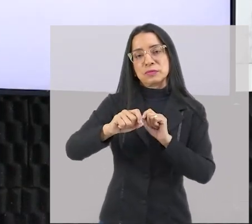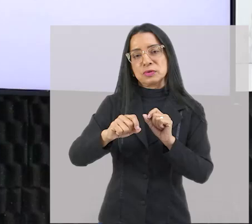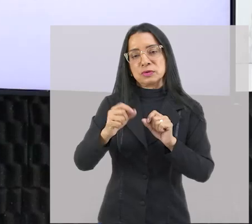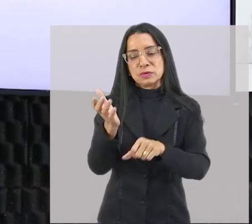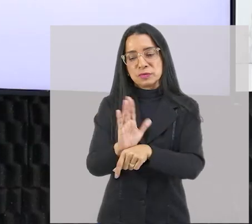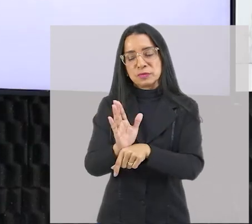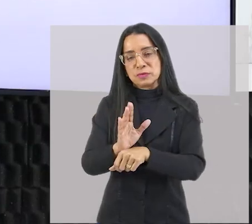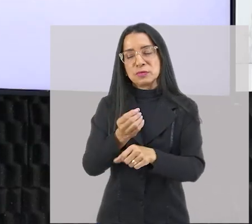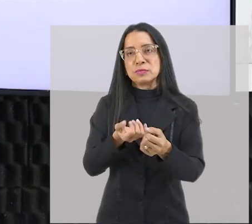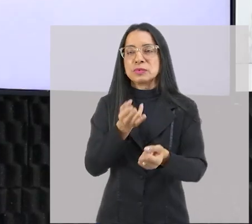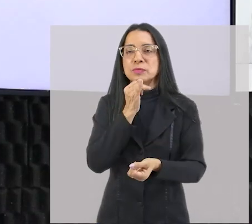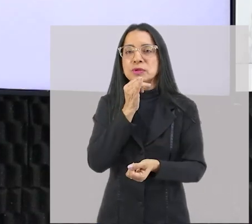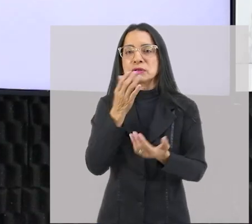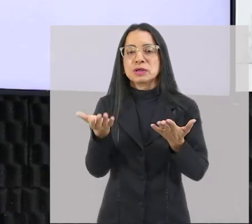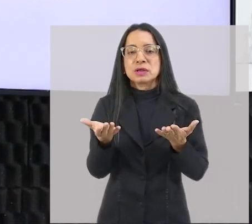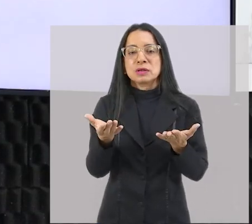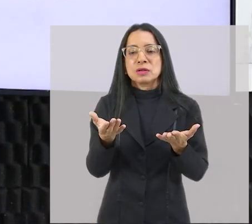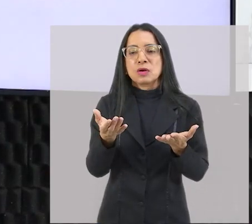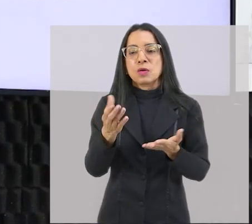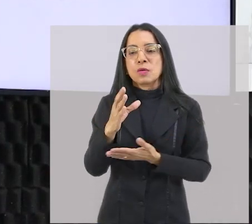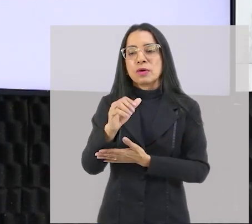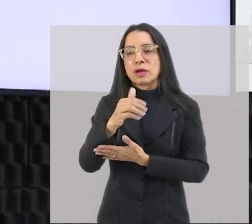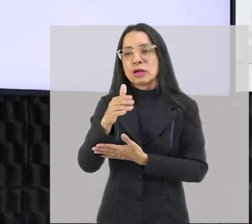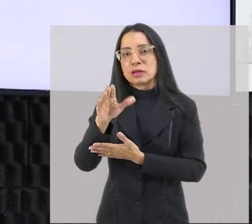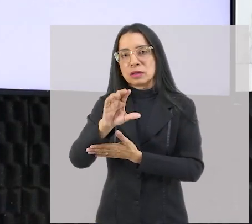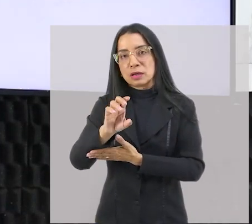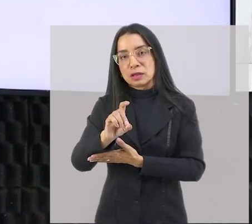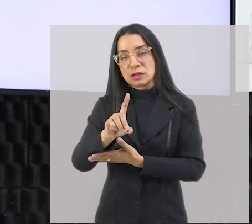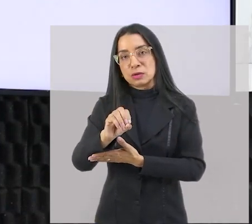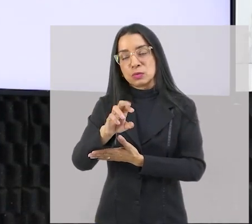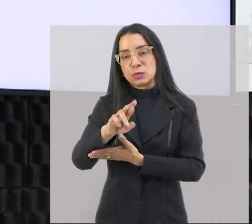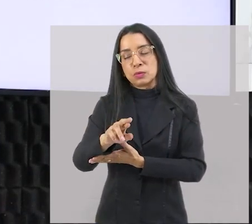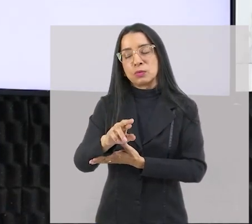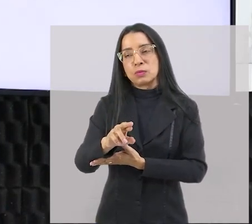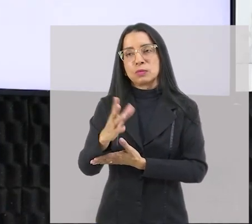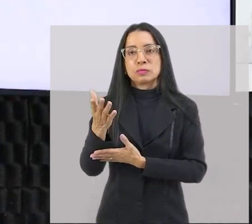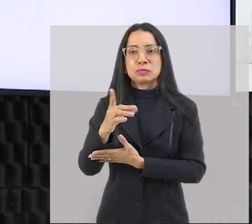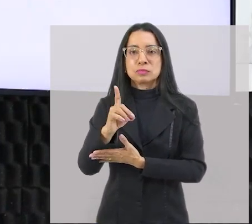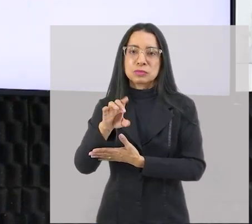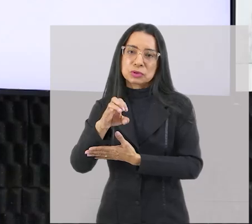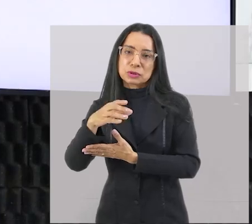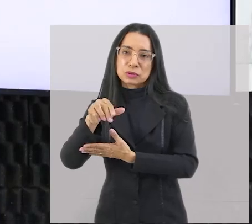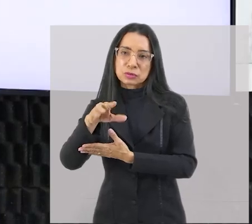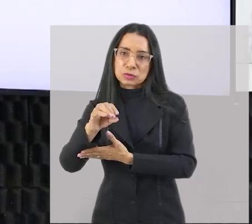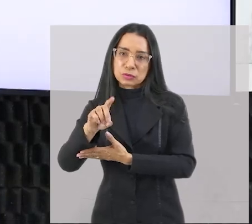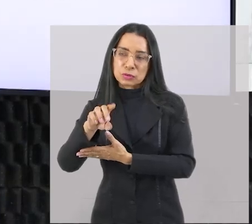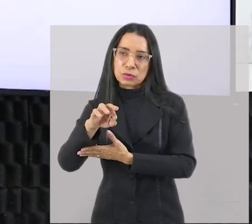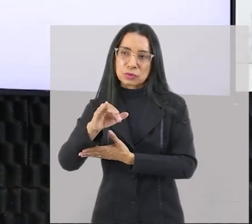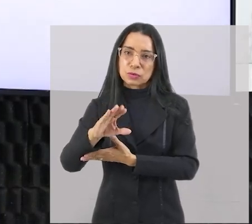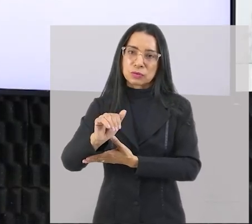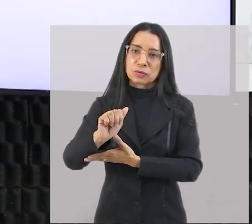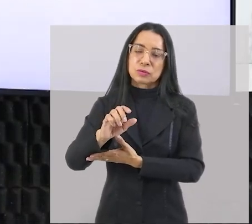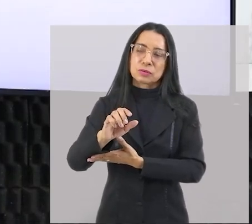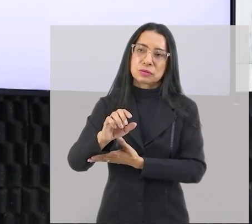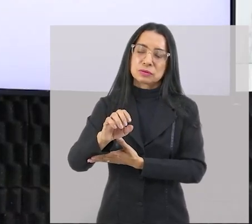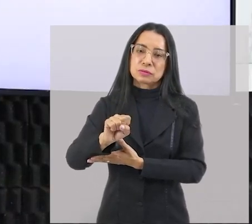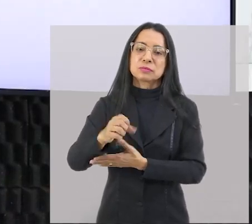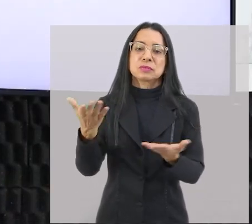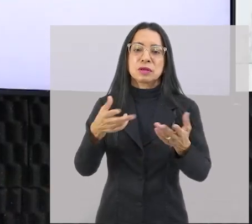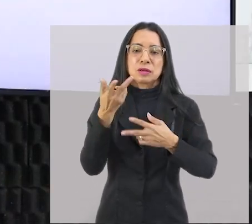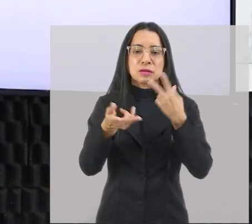filmes como O Caçador de Androides, O Vingador do Futuro, O Exterminador do Futuro falam sobre essa inteligência